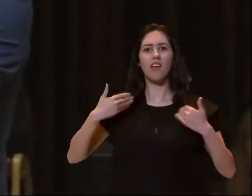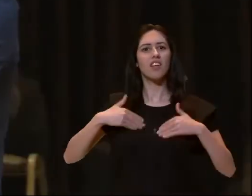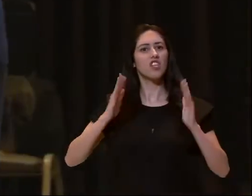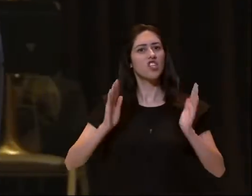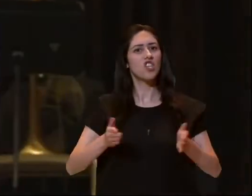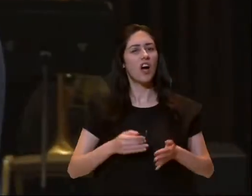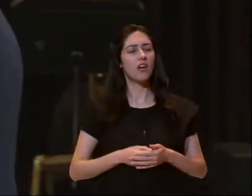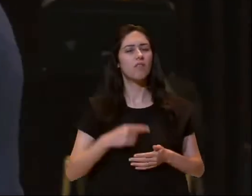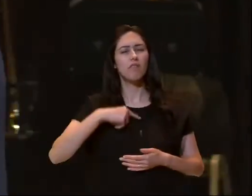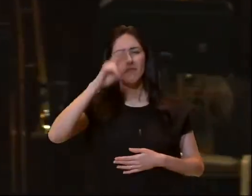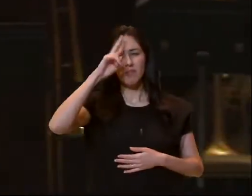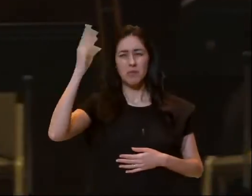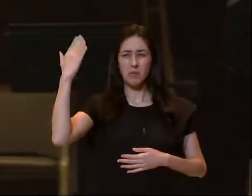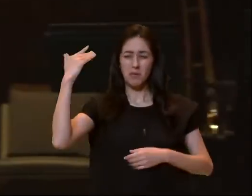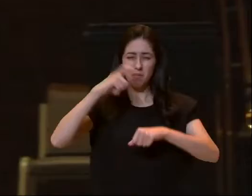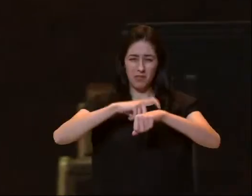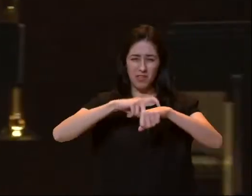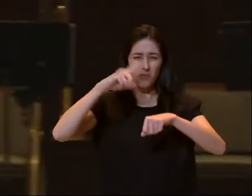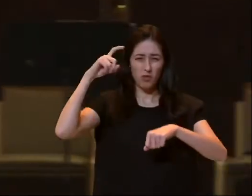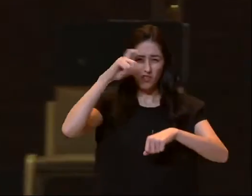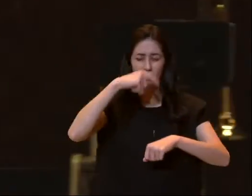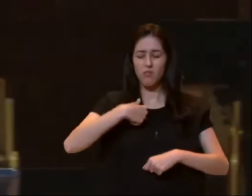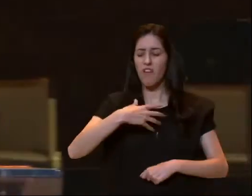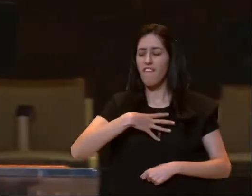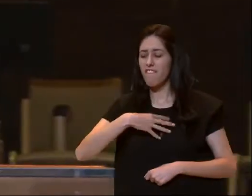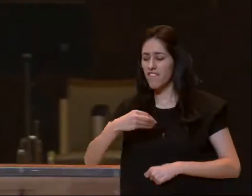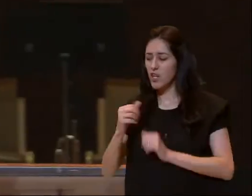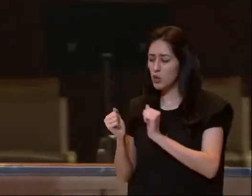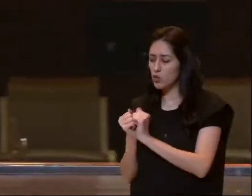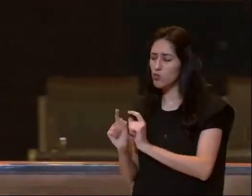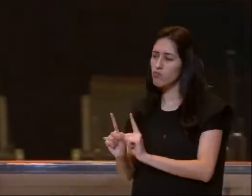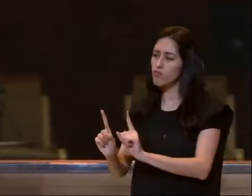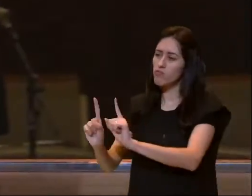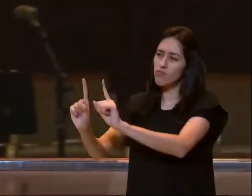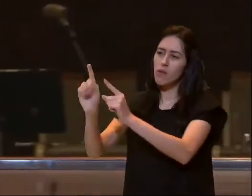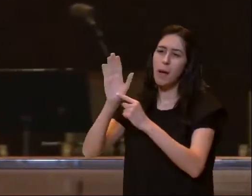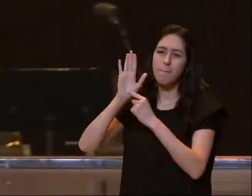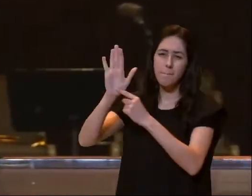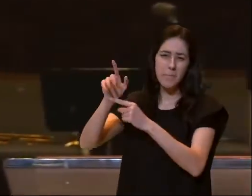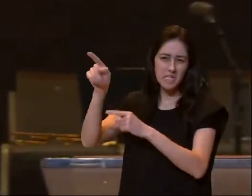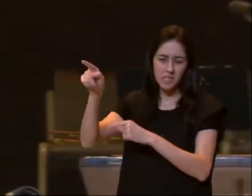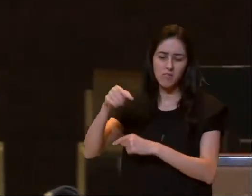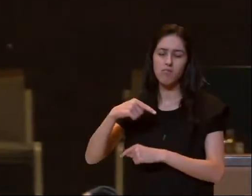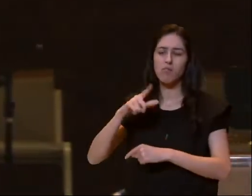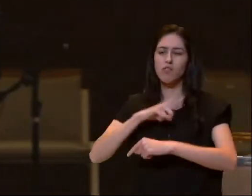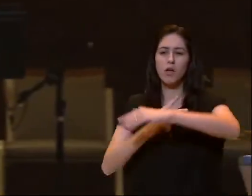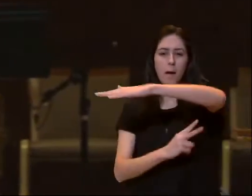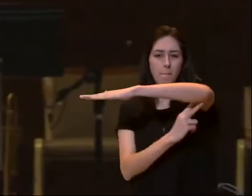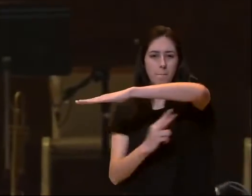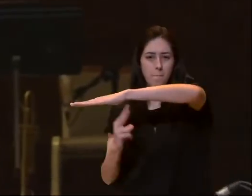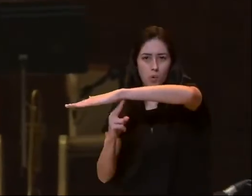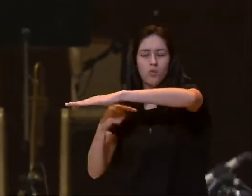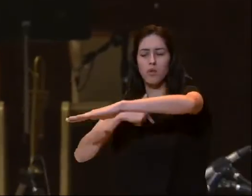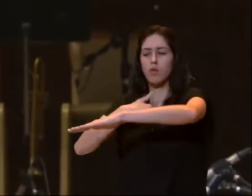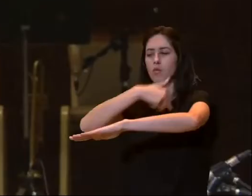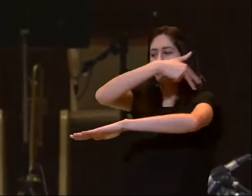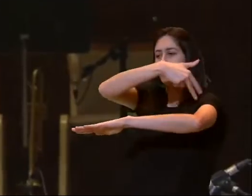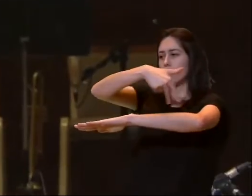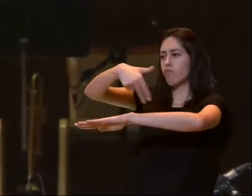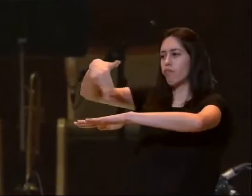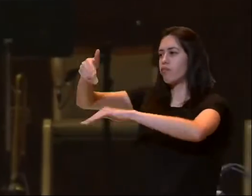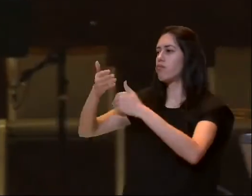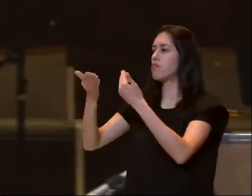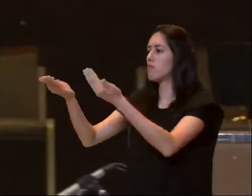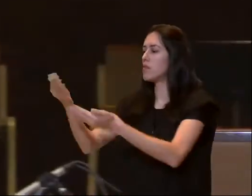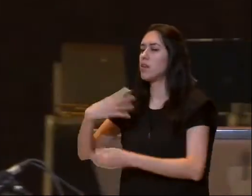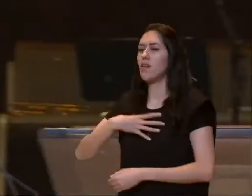tempo difícil, eu fui levar meu filho numa apresentação, eu estava cruzando uma ponte, e quando eu cheguei do outro lado, deixei ele, estava